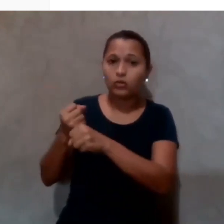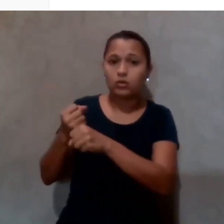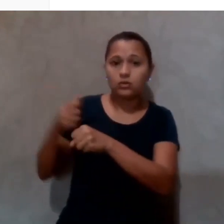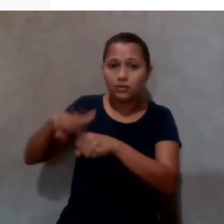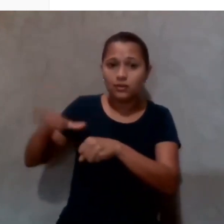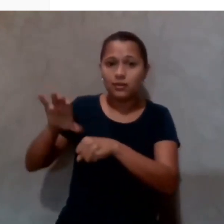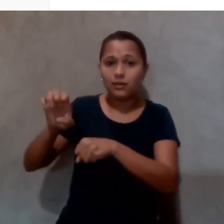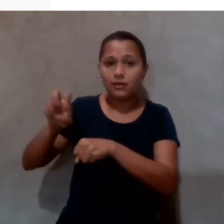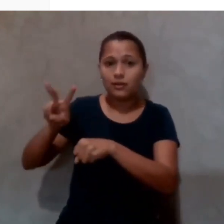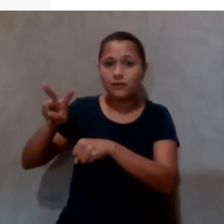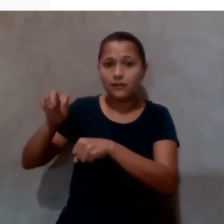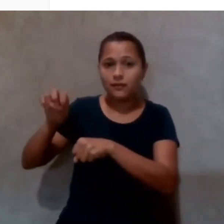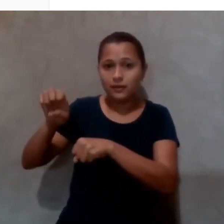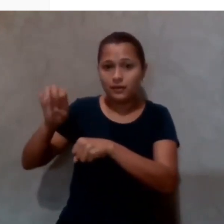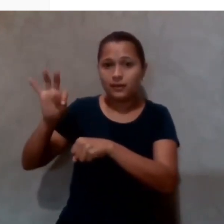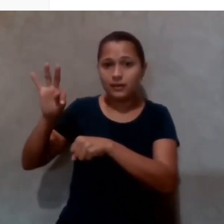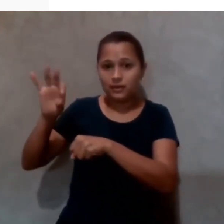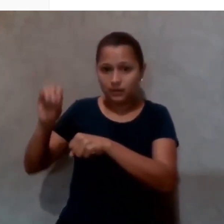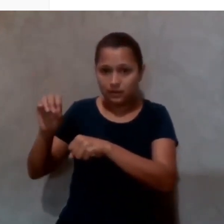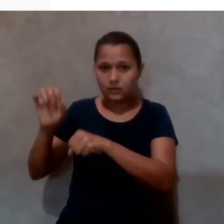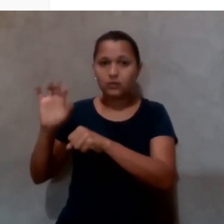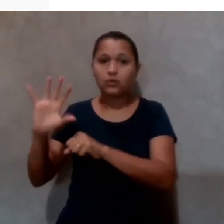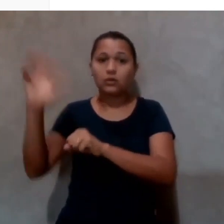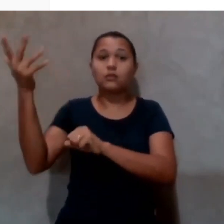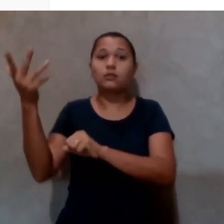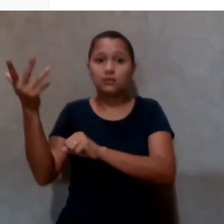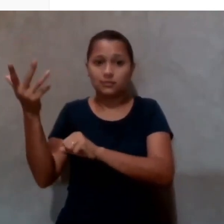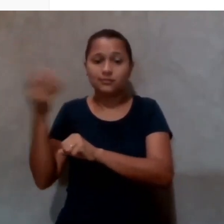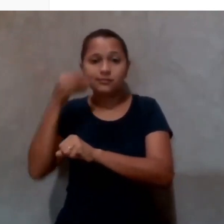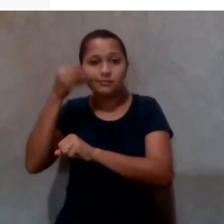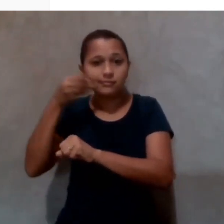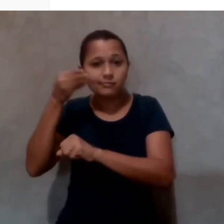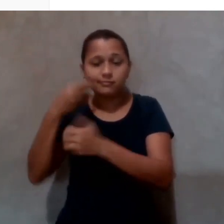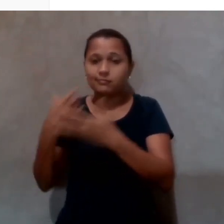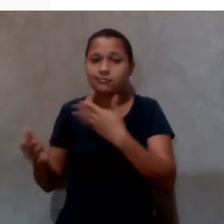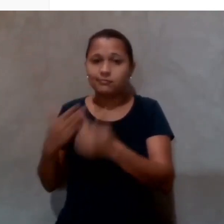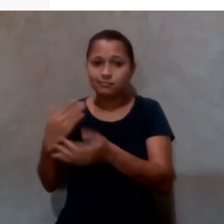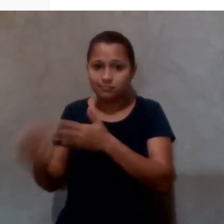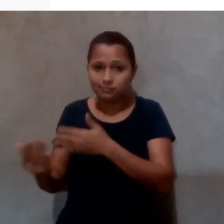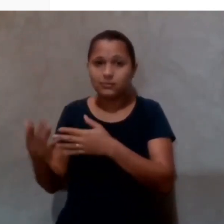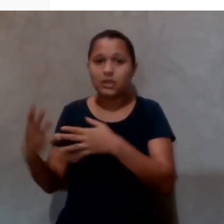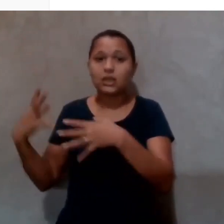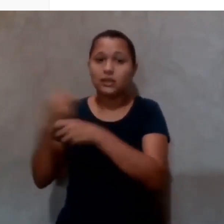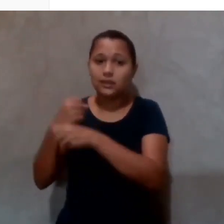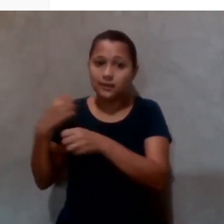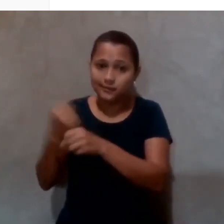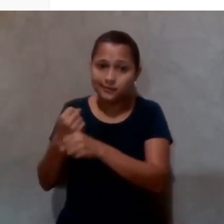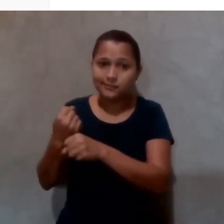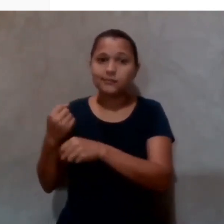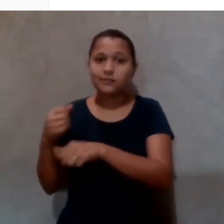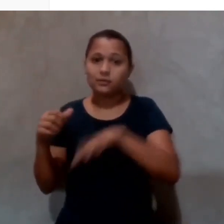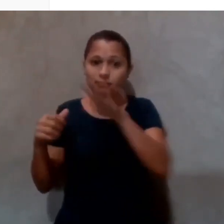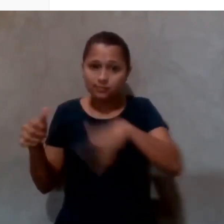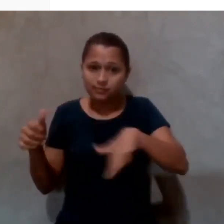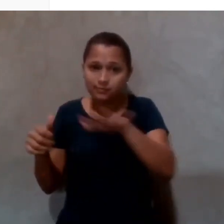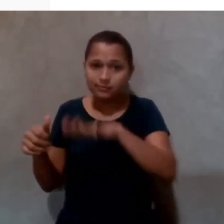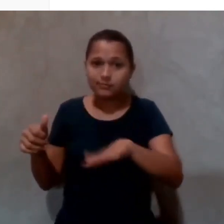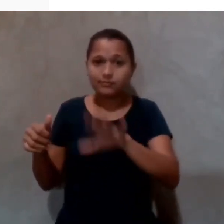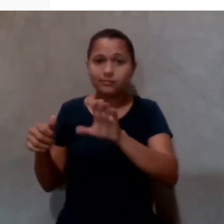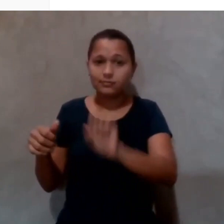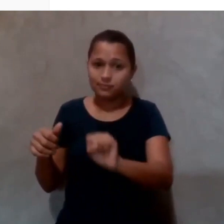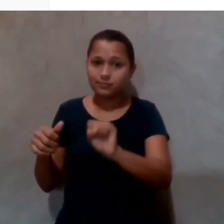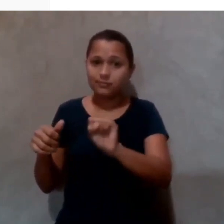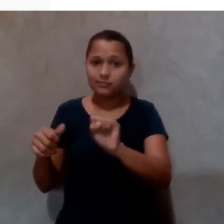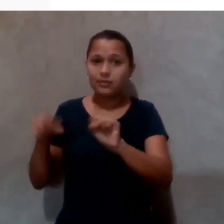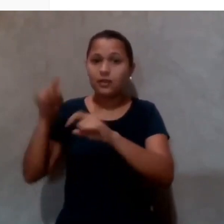aleatório, e calculamos o número de elementos do espaço amostral. E depois fizemos a divisão para se chegar na probabilidade.